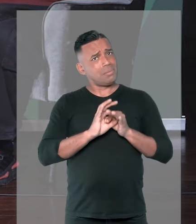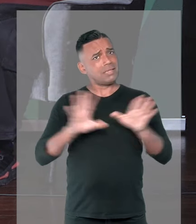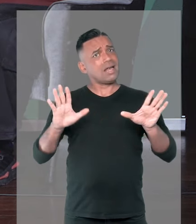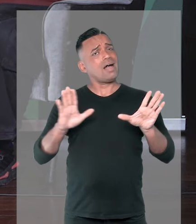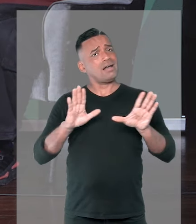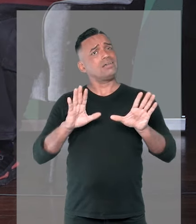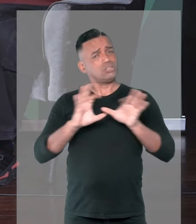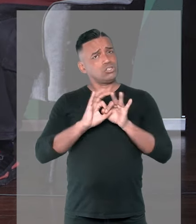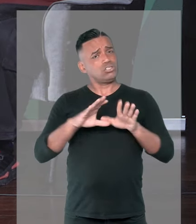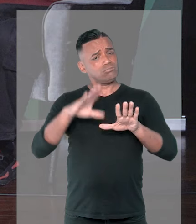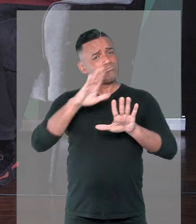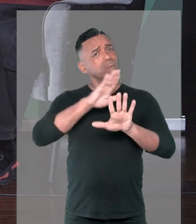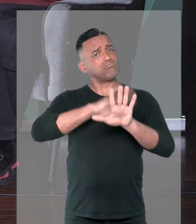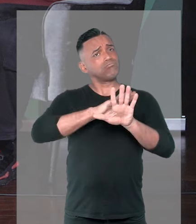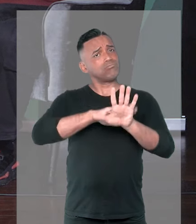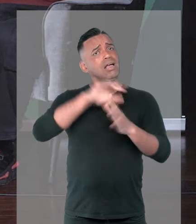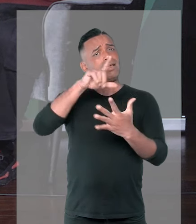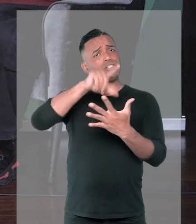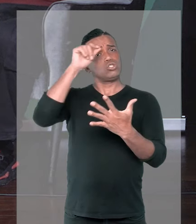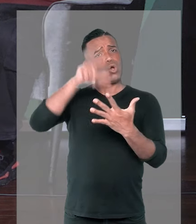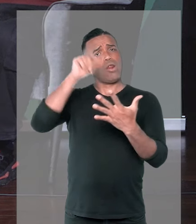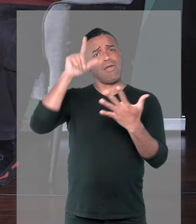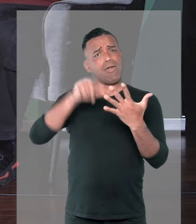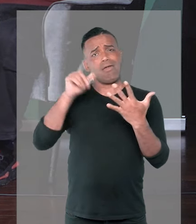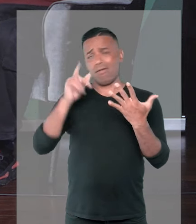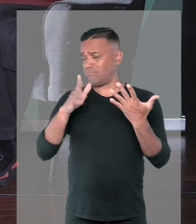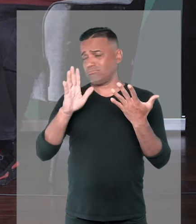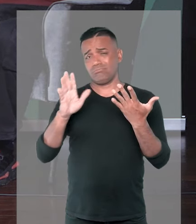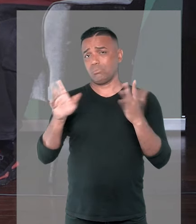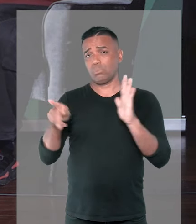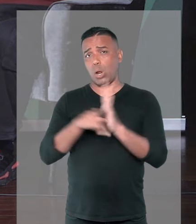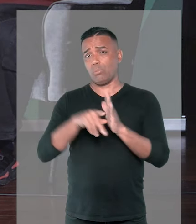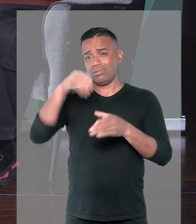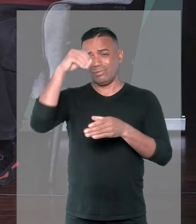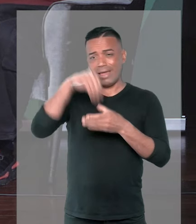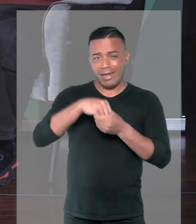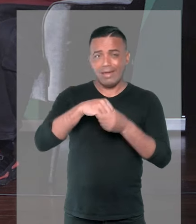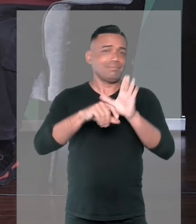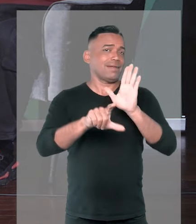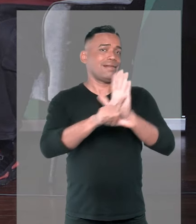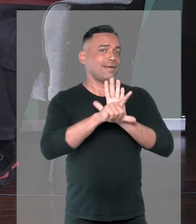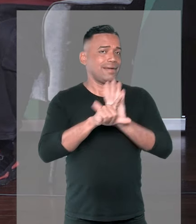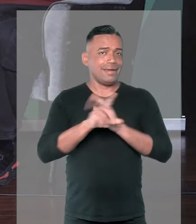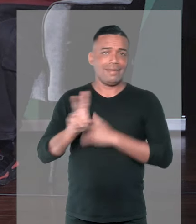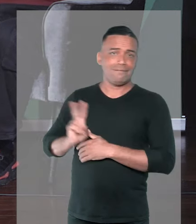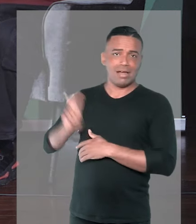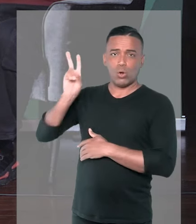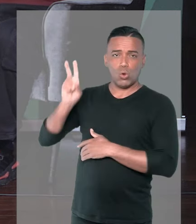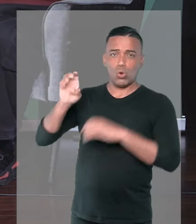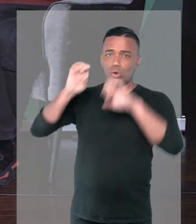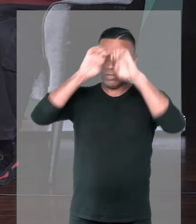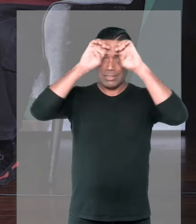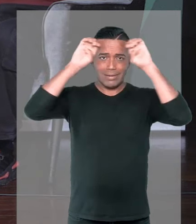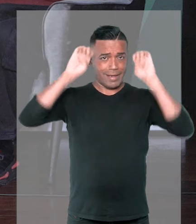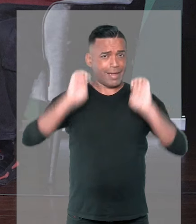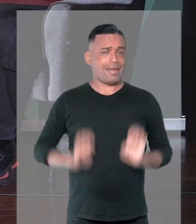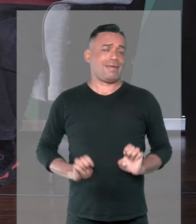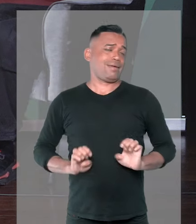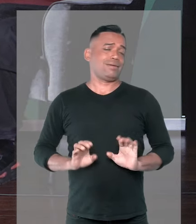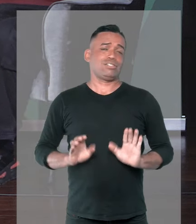autonomia de tomar decisões de fazer a b ou c desde que estejam dentro dos preceitos e valores e ética do lugar onde você tá